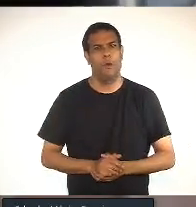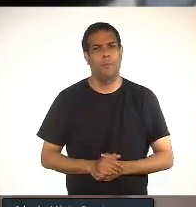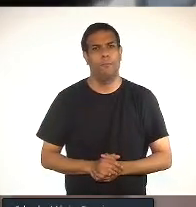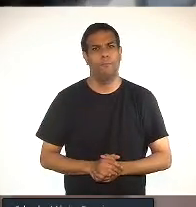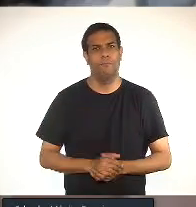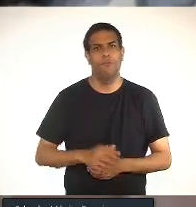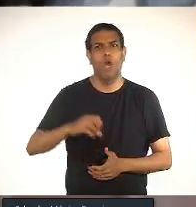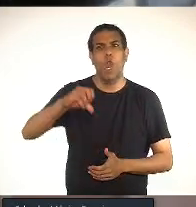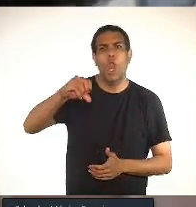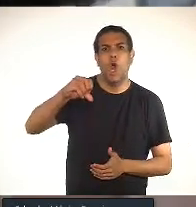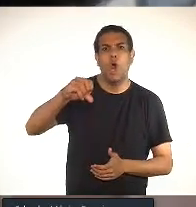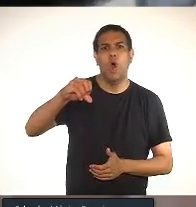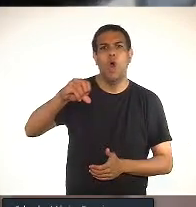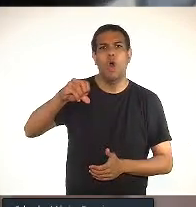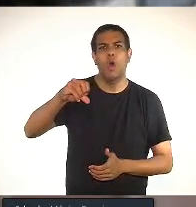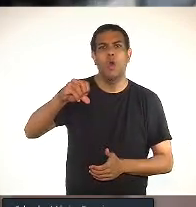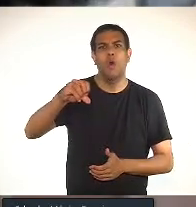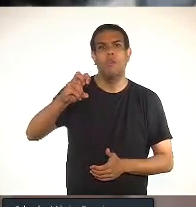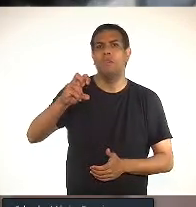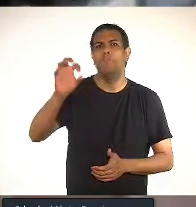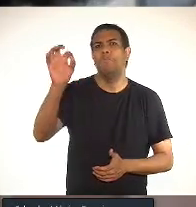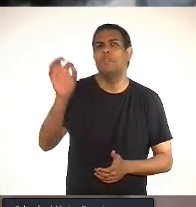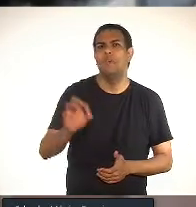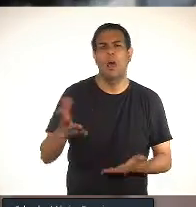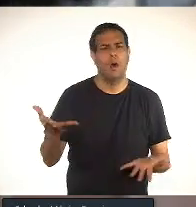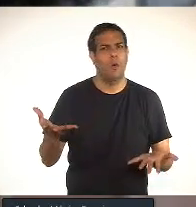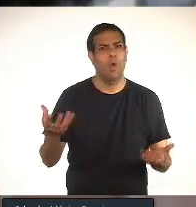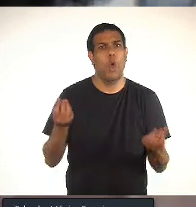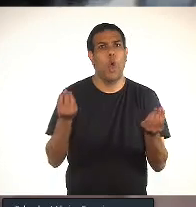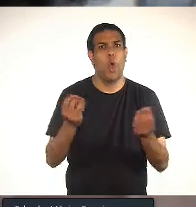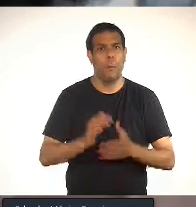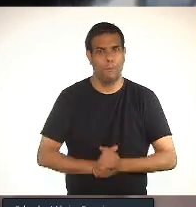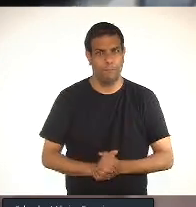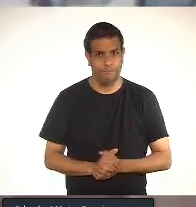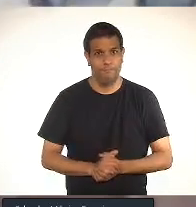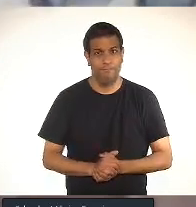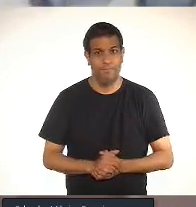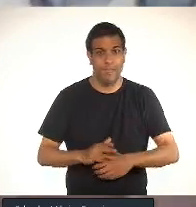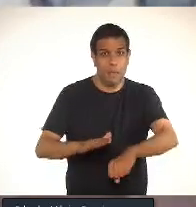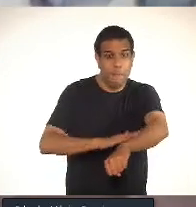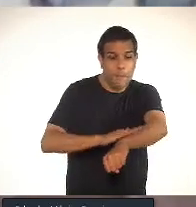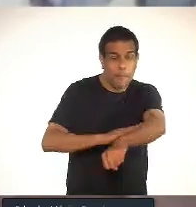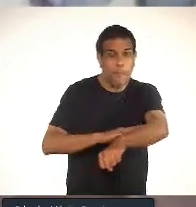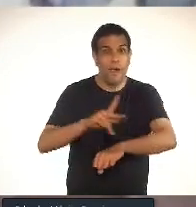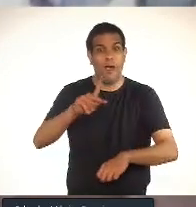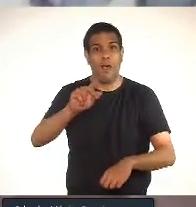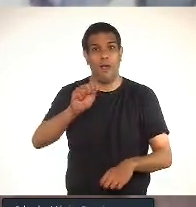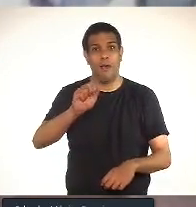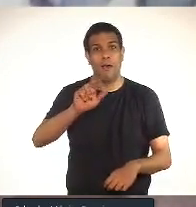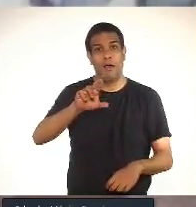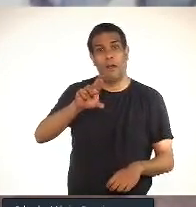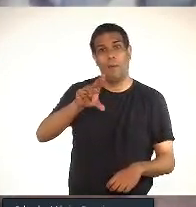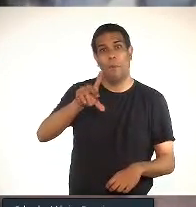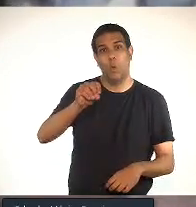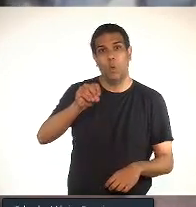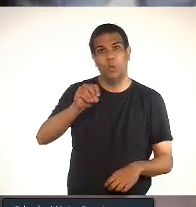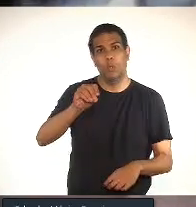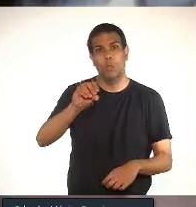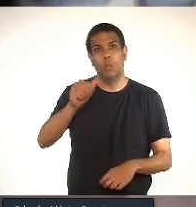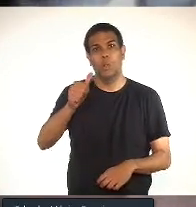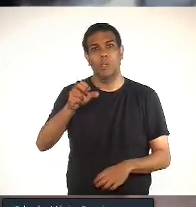de 9,8%. Veja, entre os pardos o índice subiu